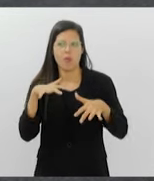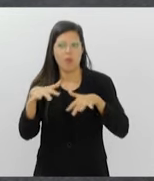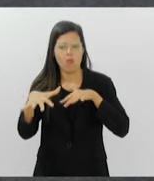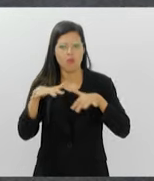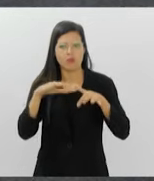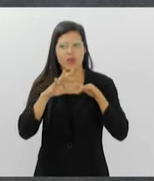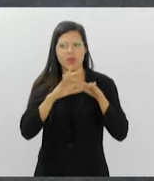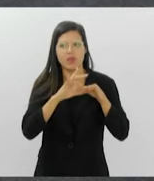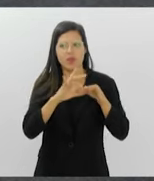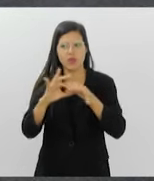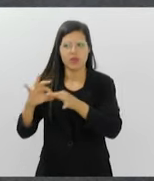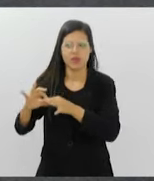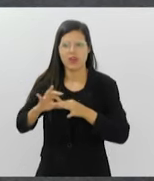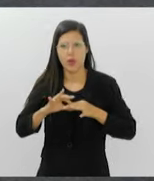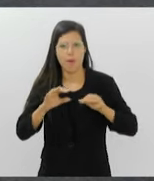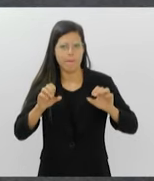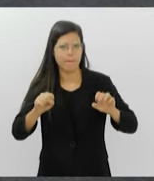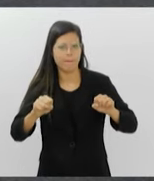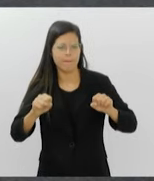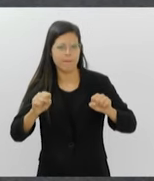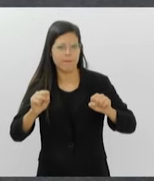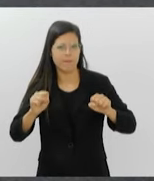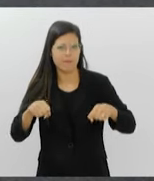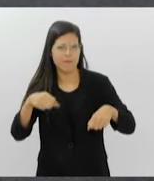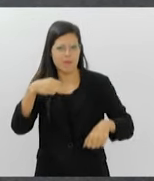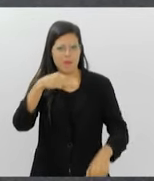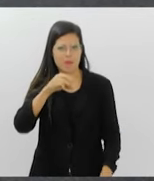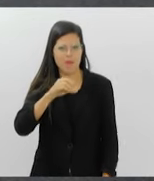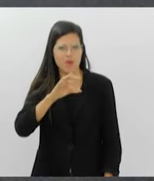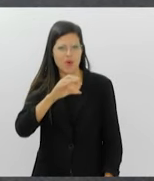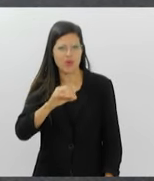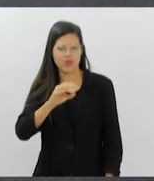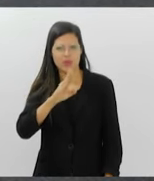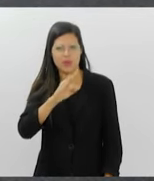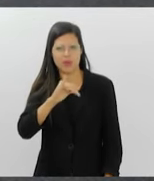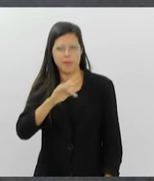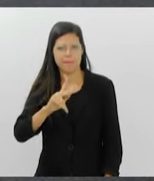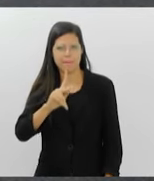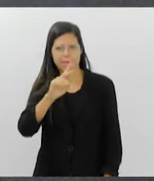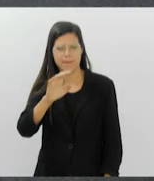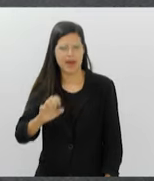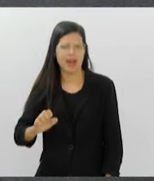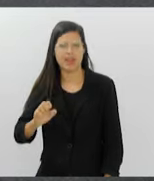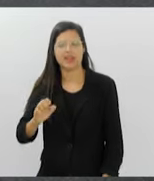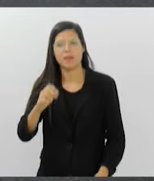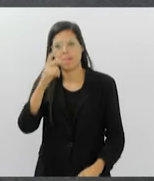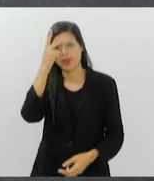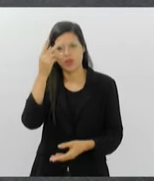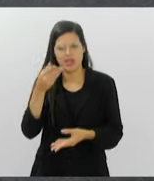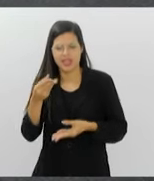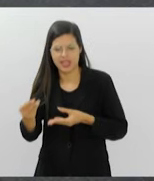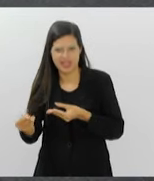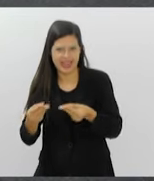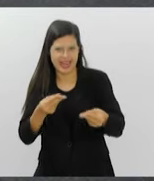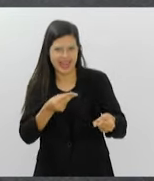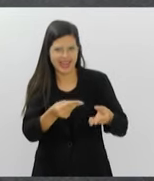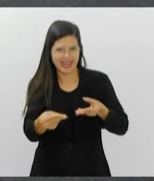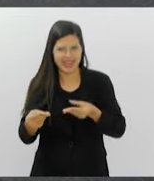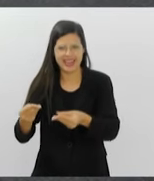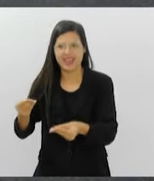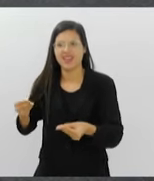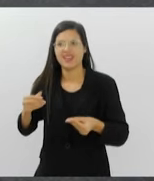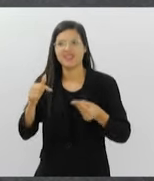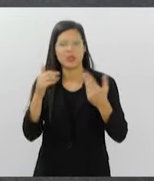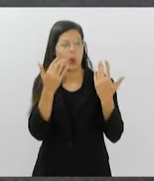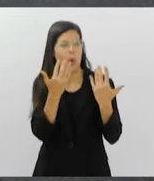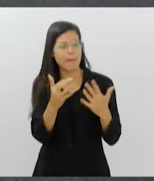de Motobike, que são feitos de entregadores e entregadoras por todo o Estado. Eles vieram aqui comemorar